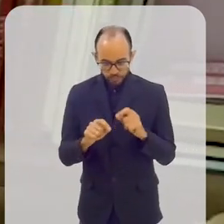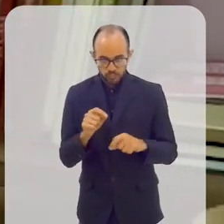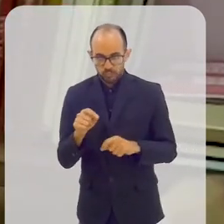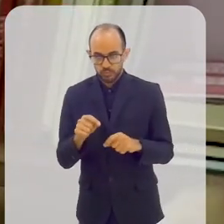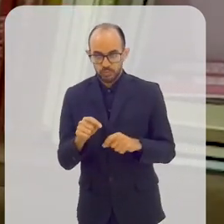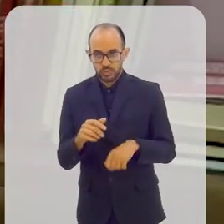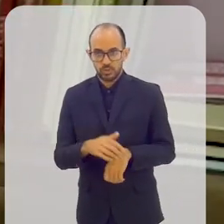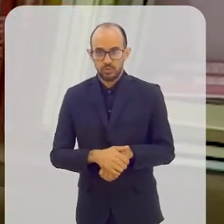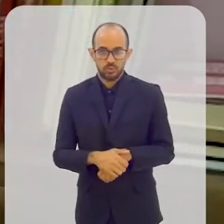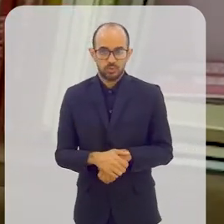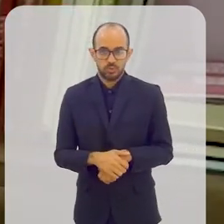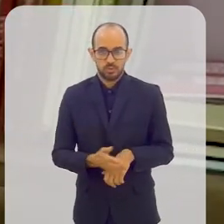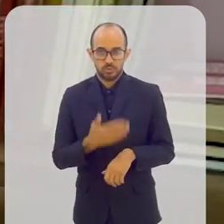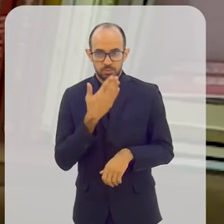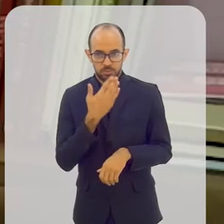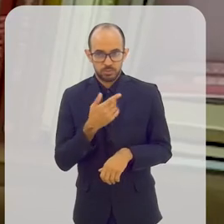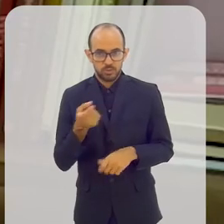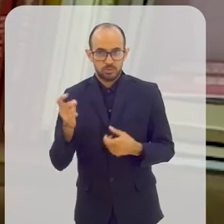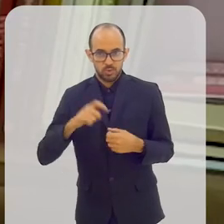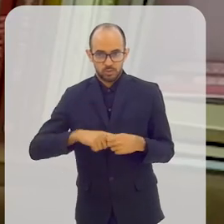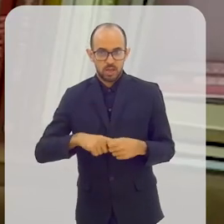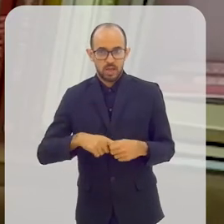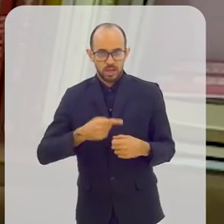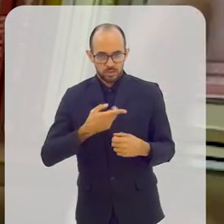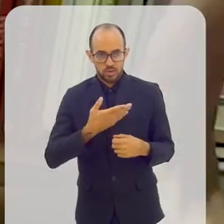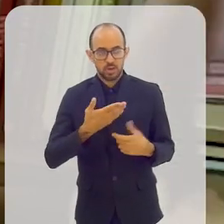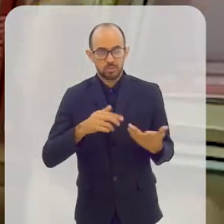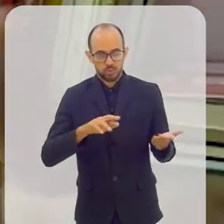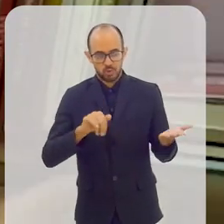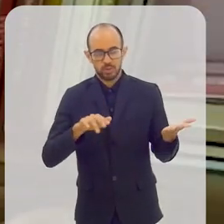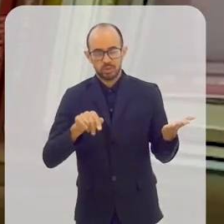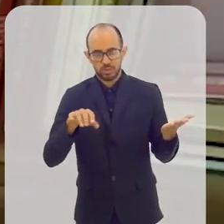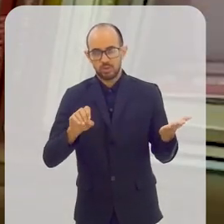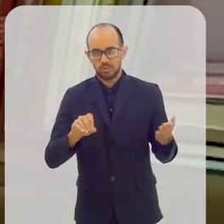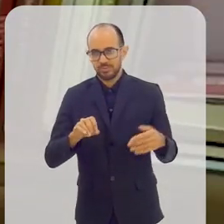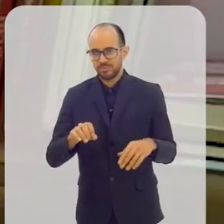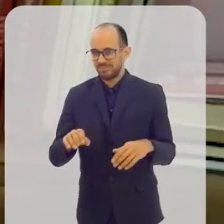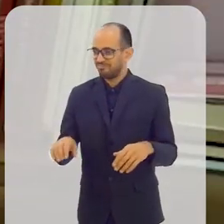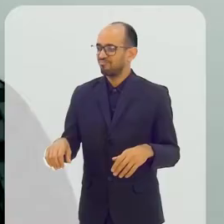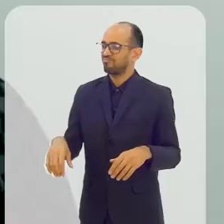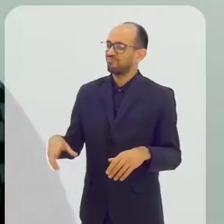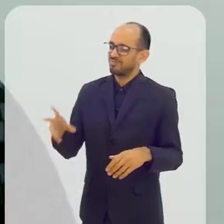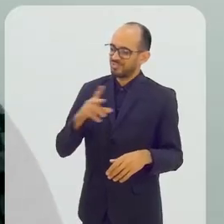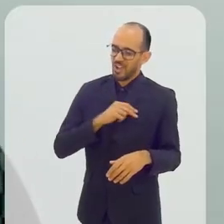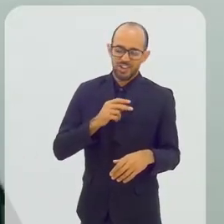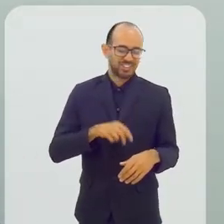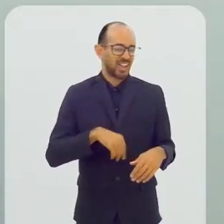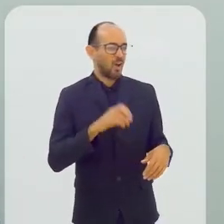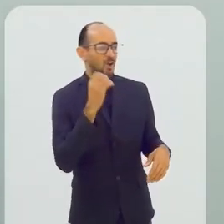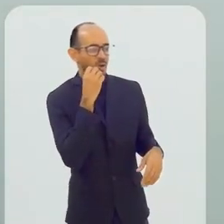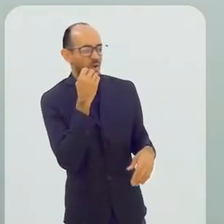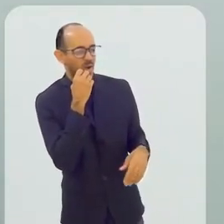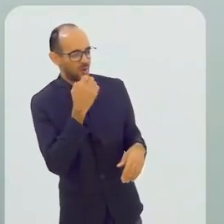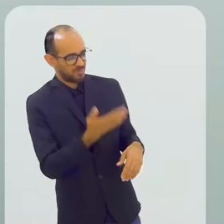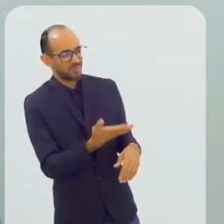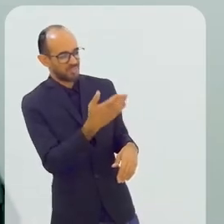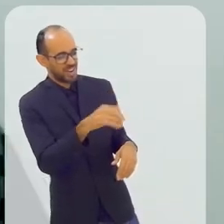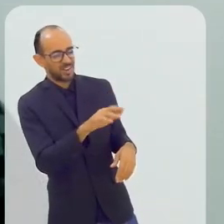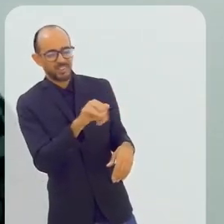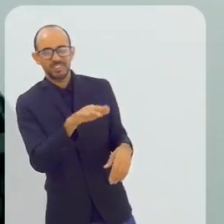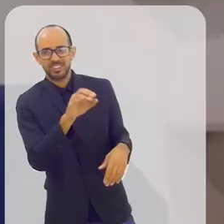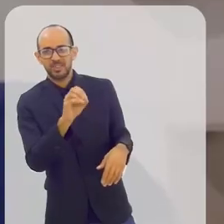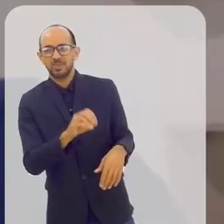vou te retornar a palavra, mas você pode dar um toquinho para ele. Quem sou eu? Tem que passar direto para o Rodrigo. Fala